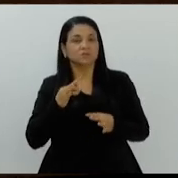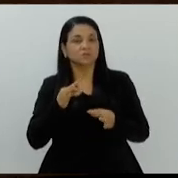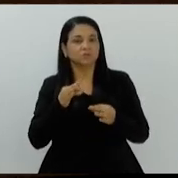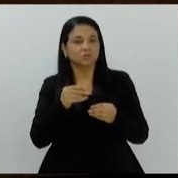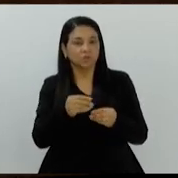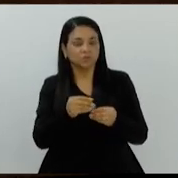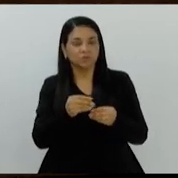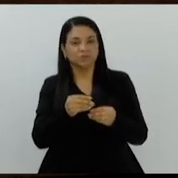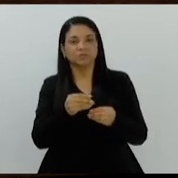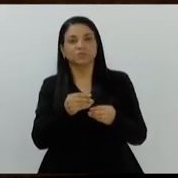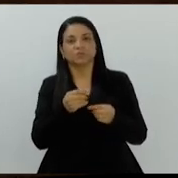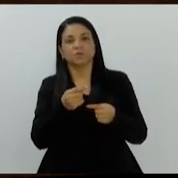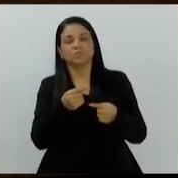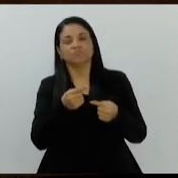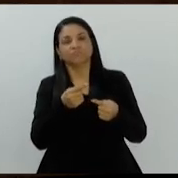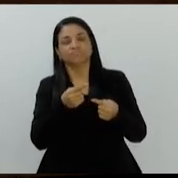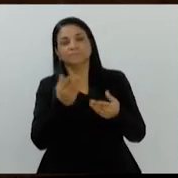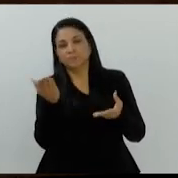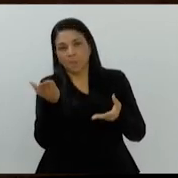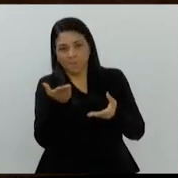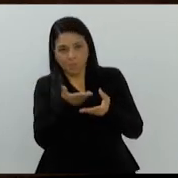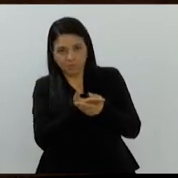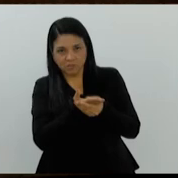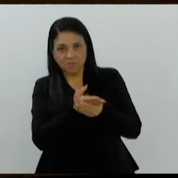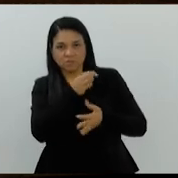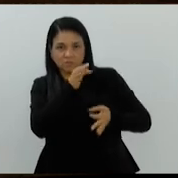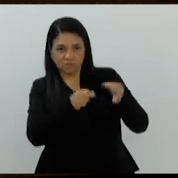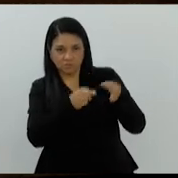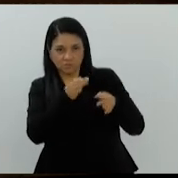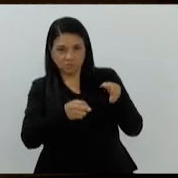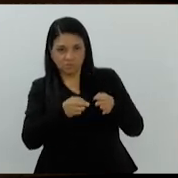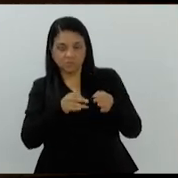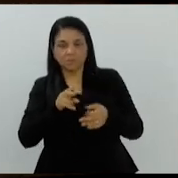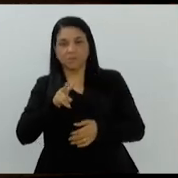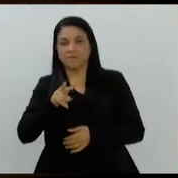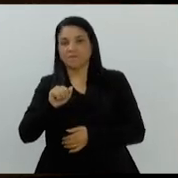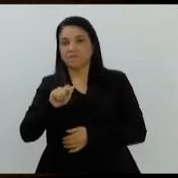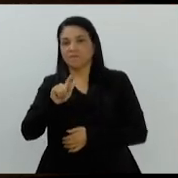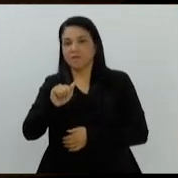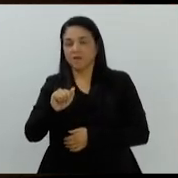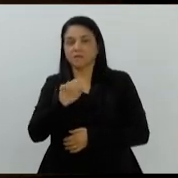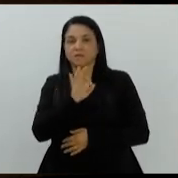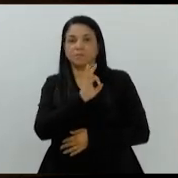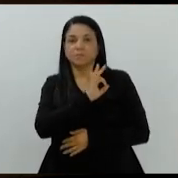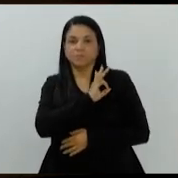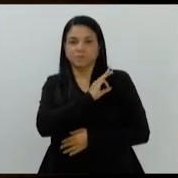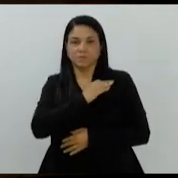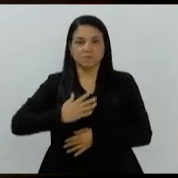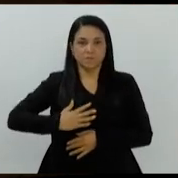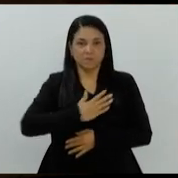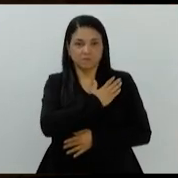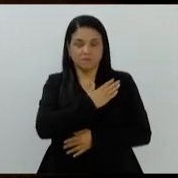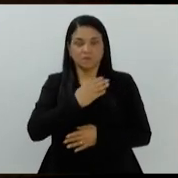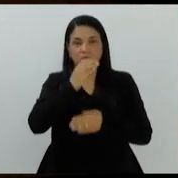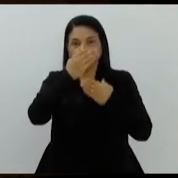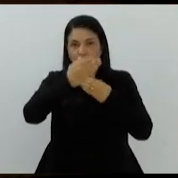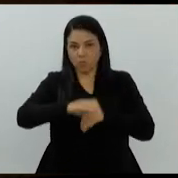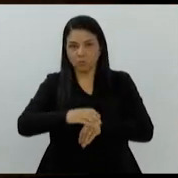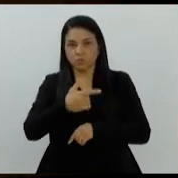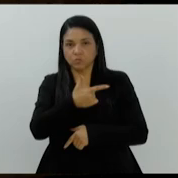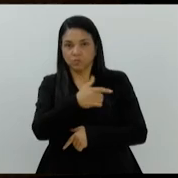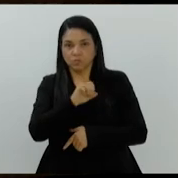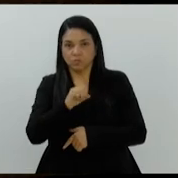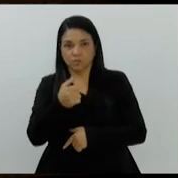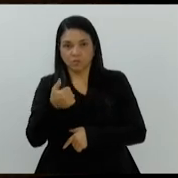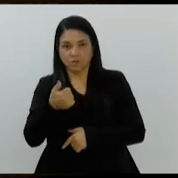na justiça para completar as vagas de policiais militares do concurso 2014. Para